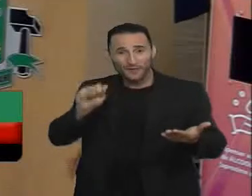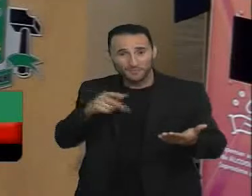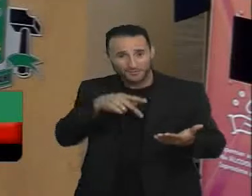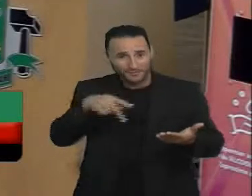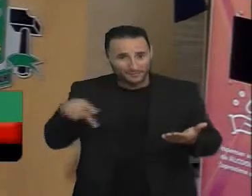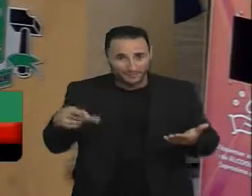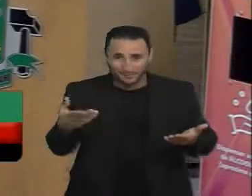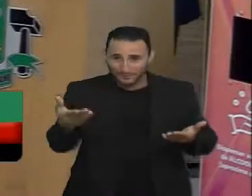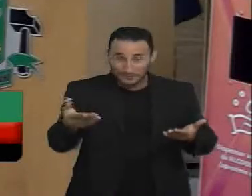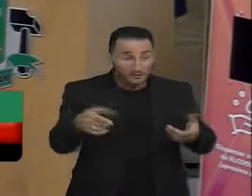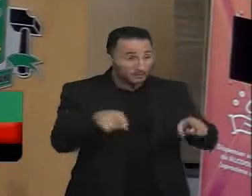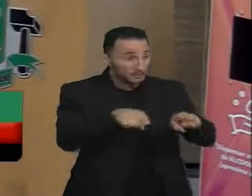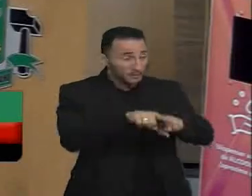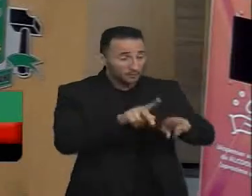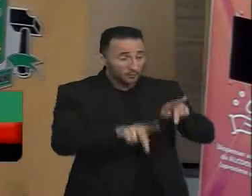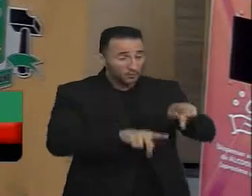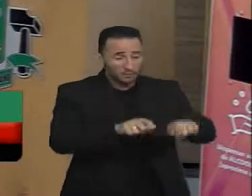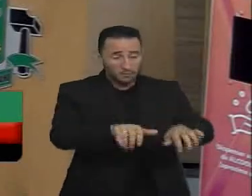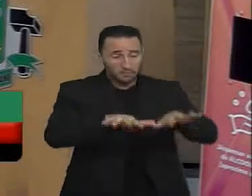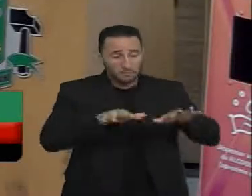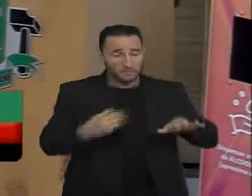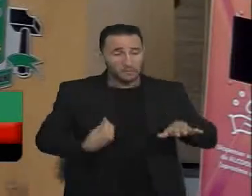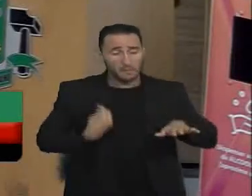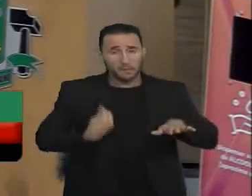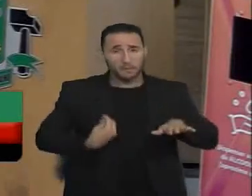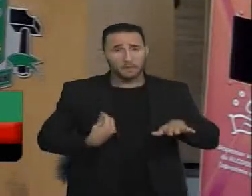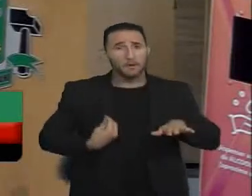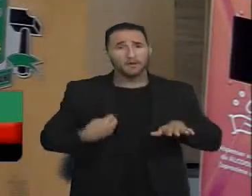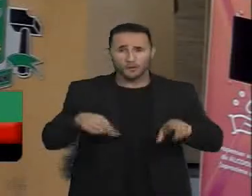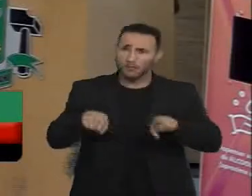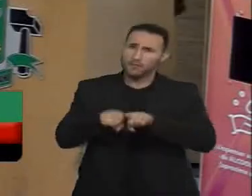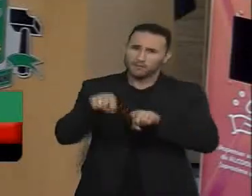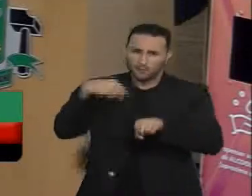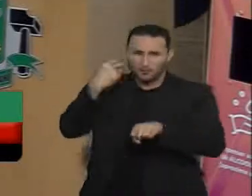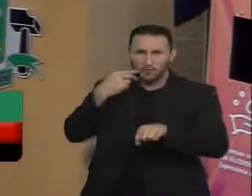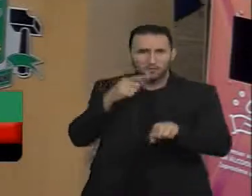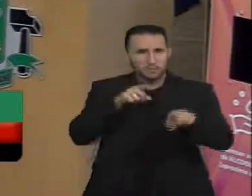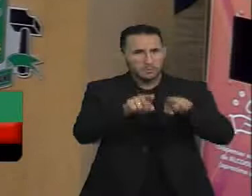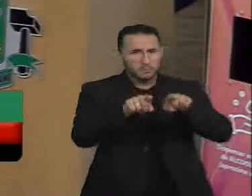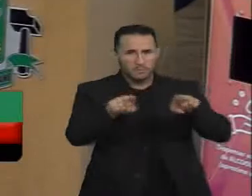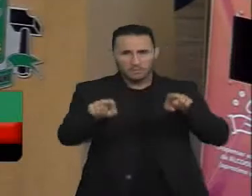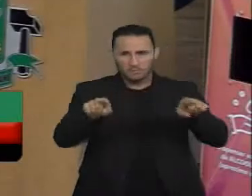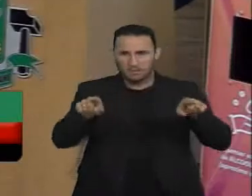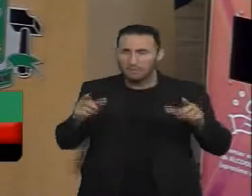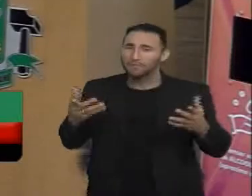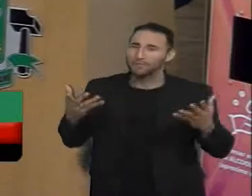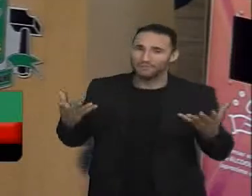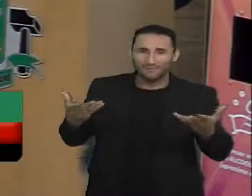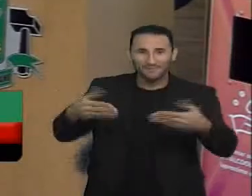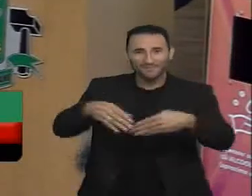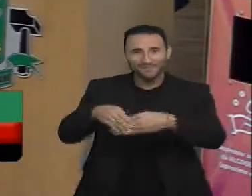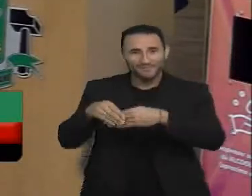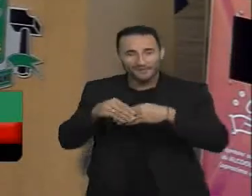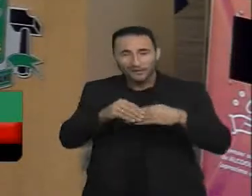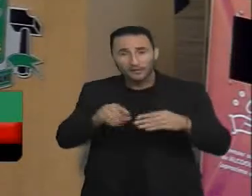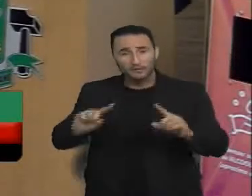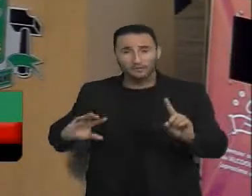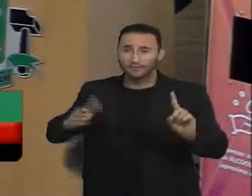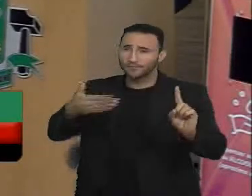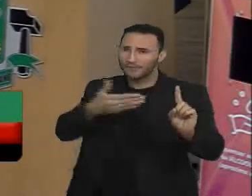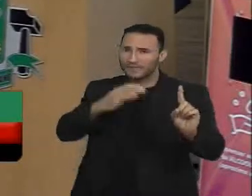ao público presente, senhores vereadores, senhoras vereadoras, em nome do nosso amigo